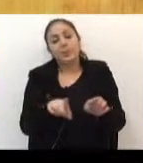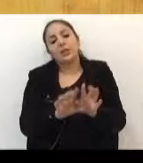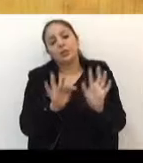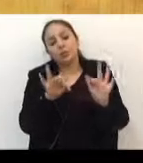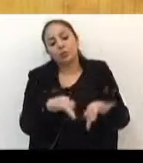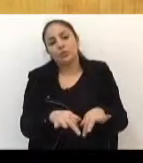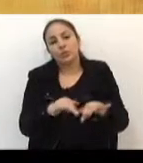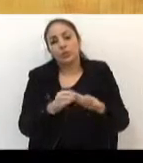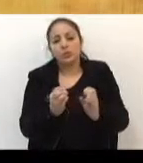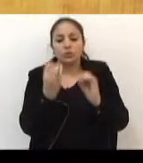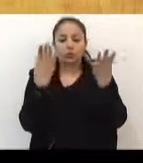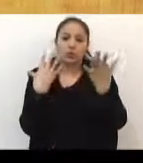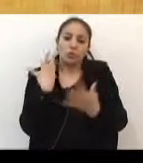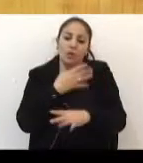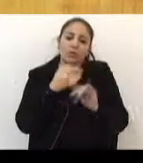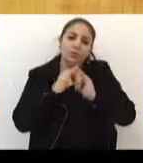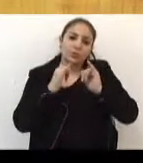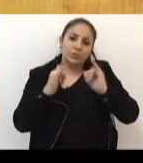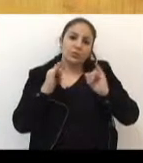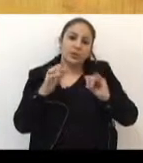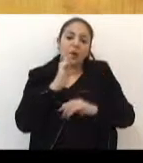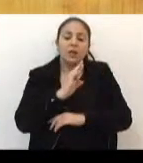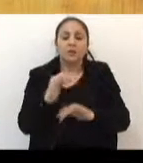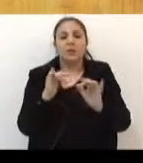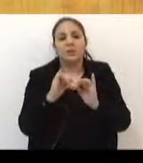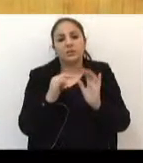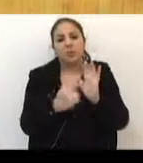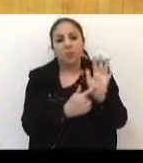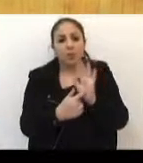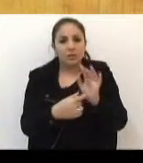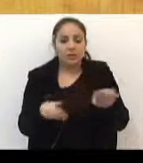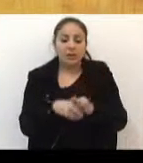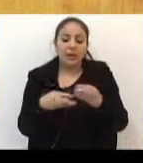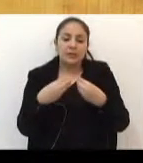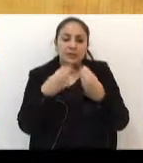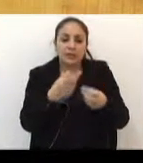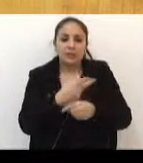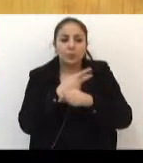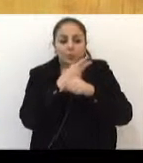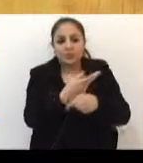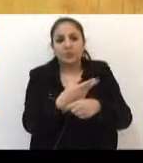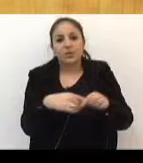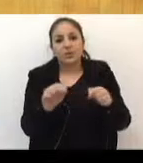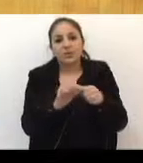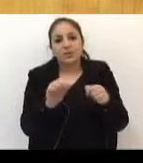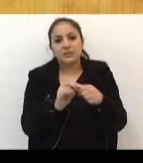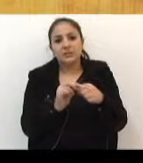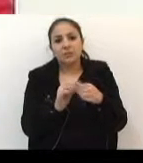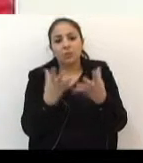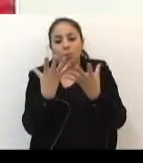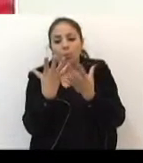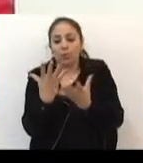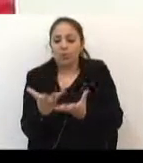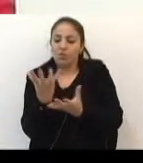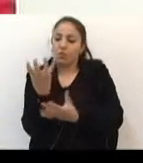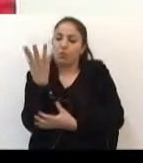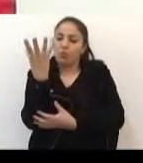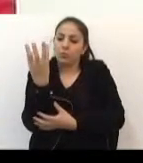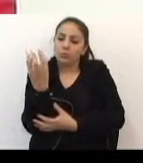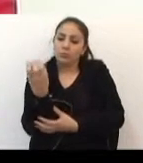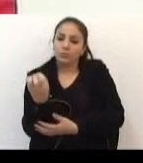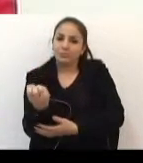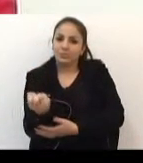resultado da mostra e também a entrega da premiação e fazendo a extinção da chama crioula. Bem, então, feito